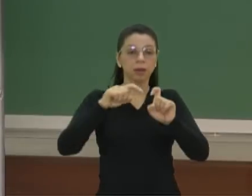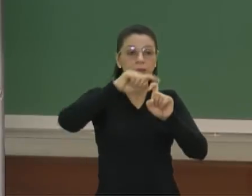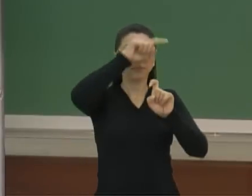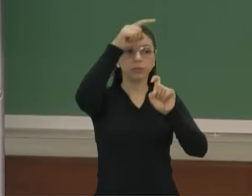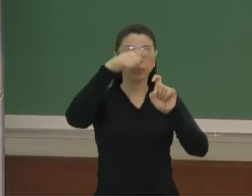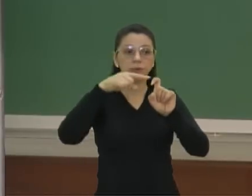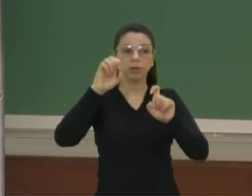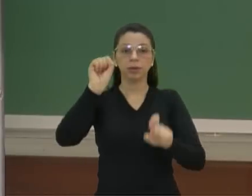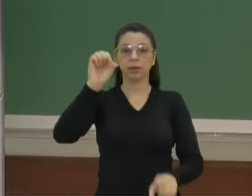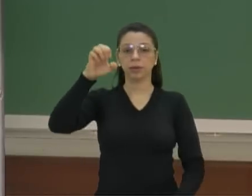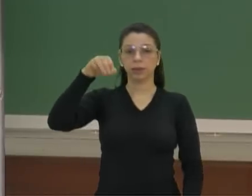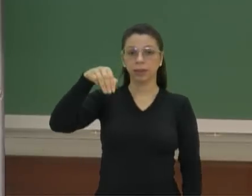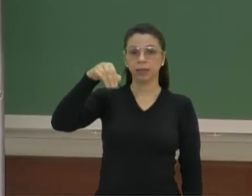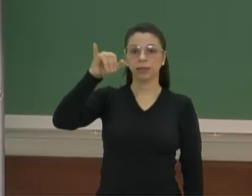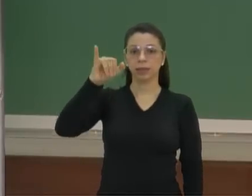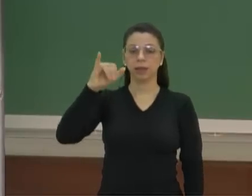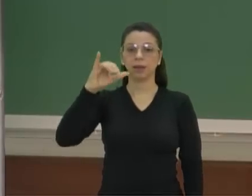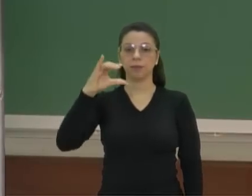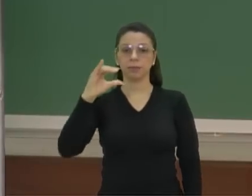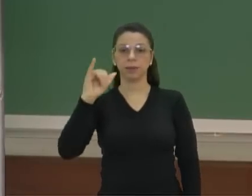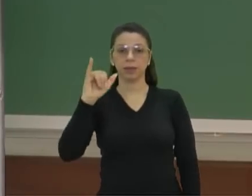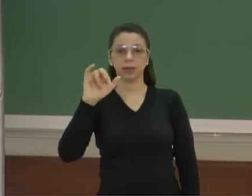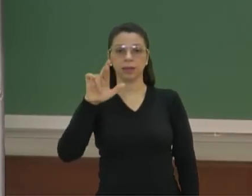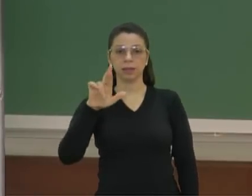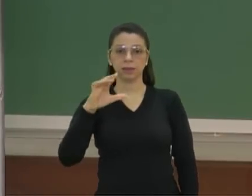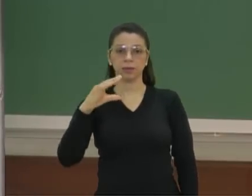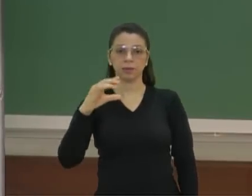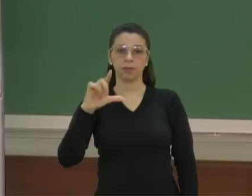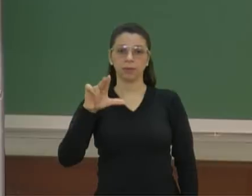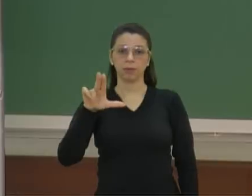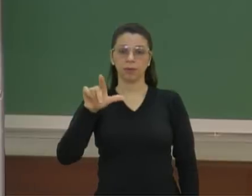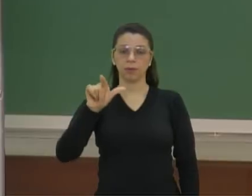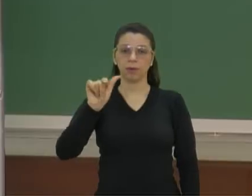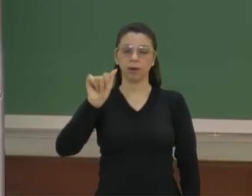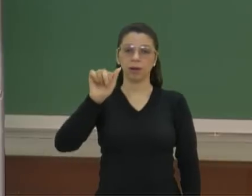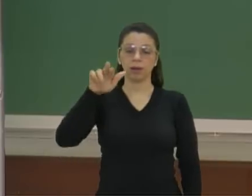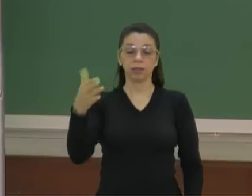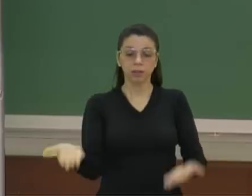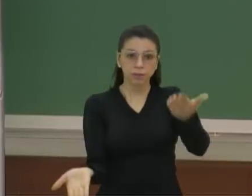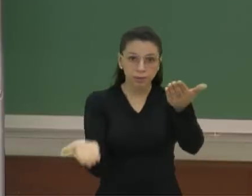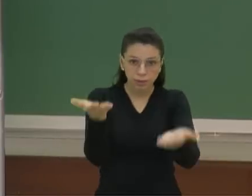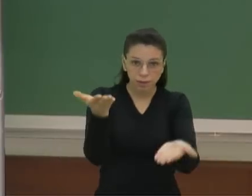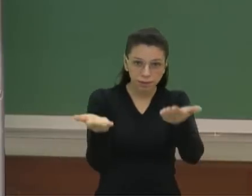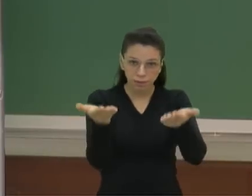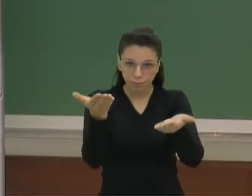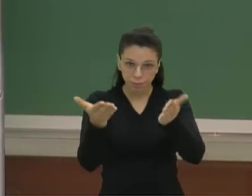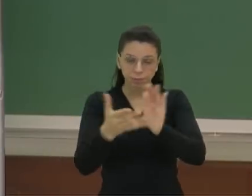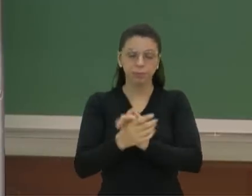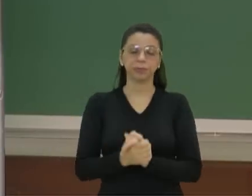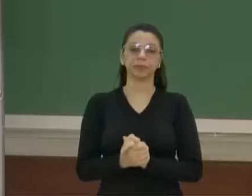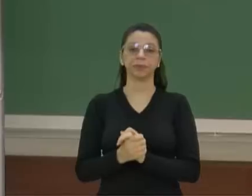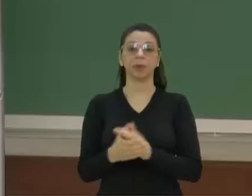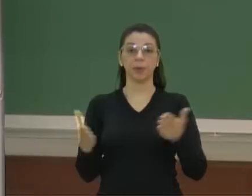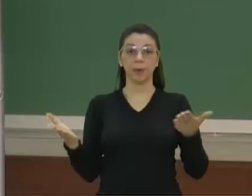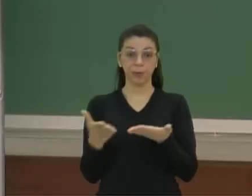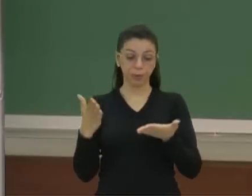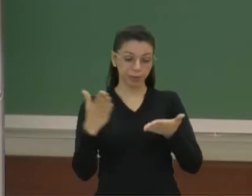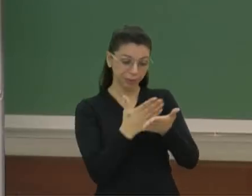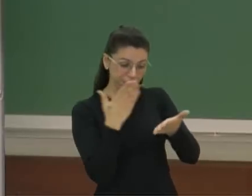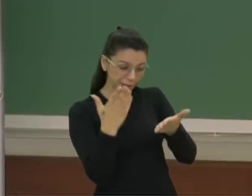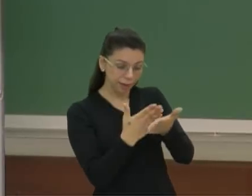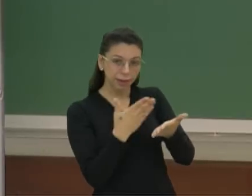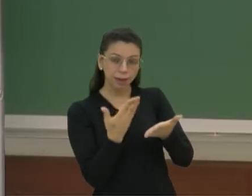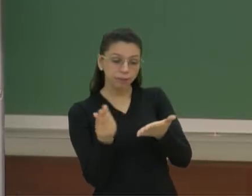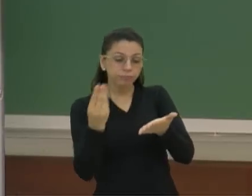ao equilíbrio, à nossa postura. Ótimo! Então, momento de pegarmos o nosso caderno. Coloca a data de hoje,